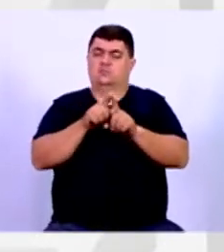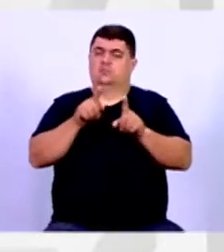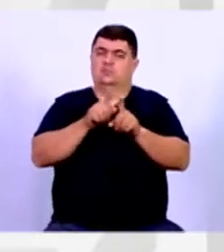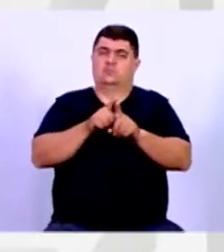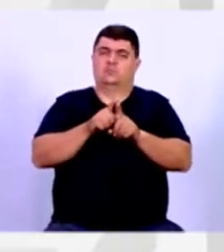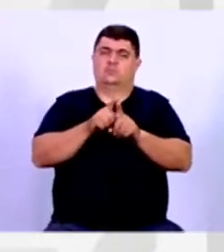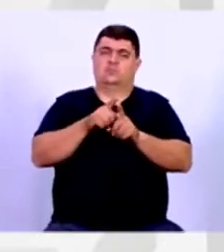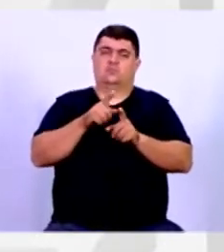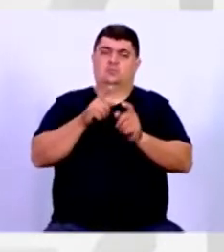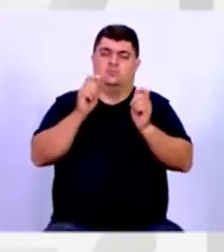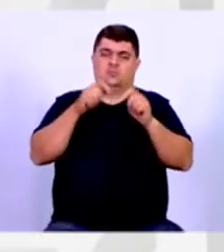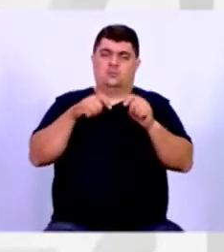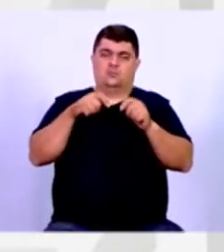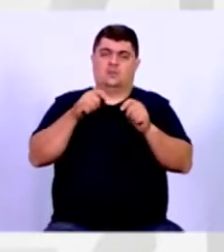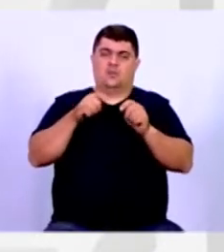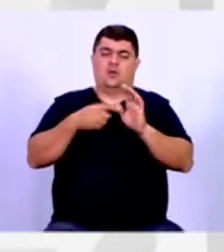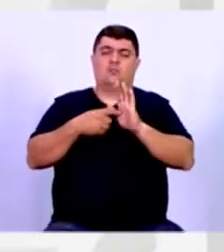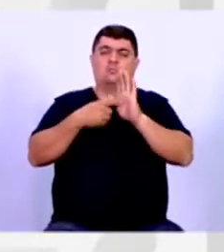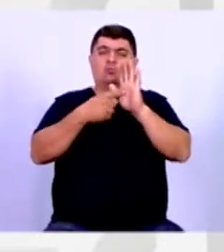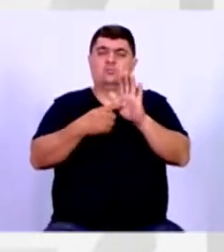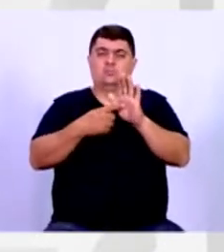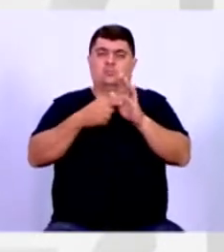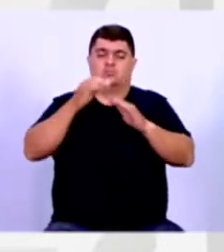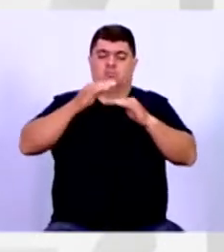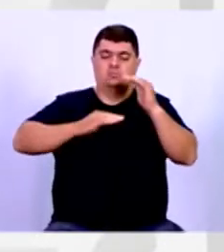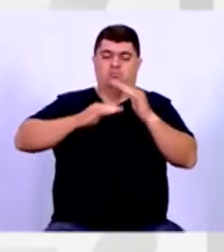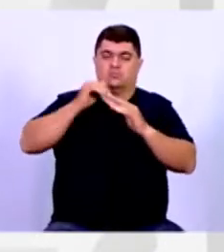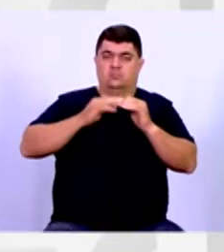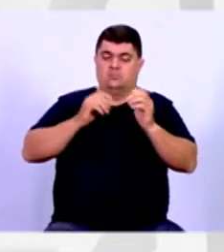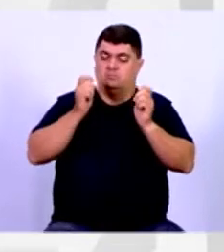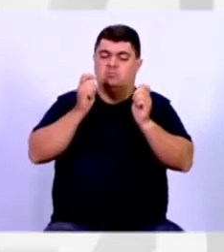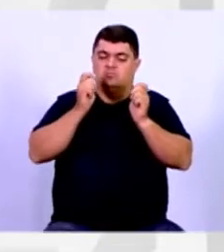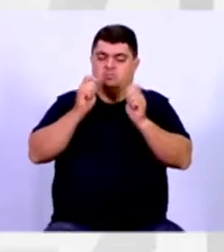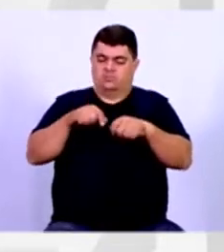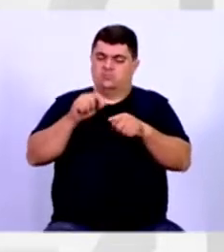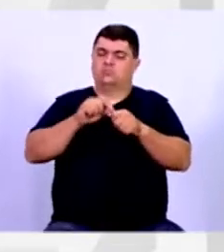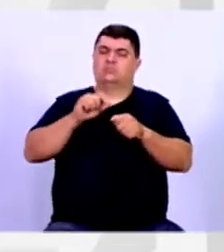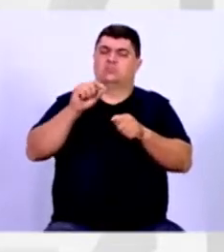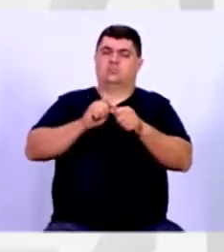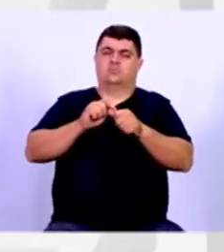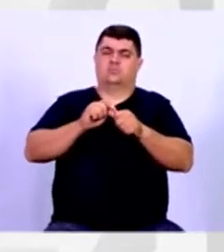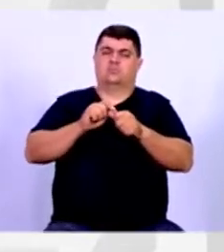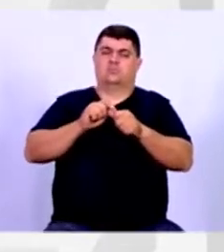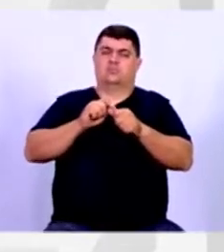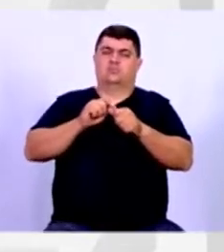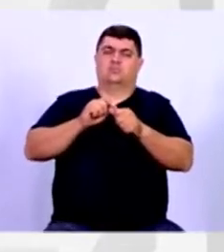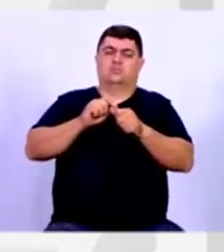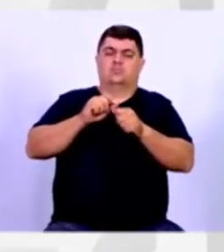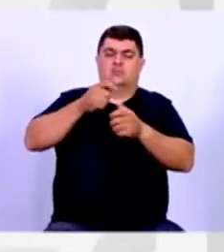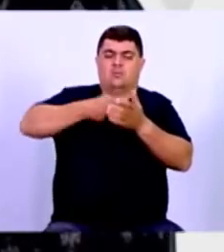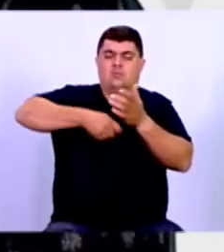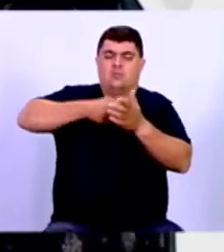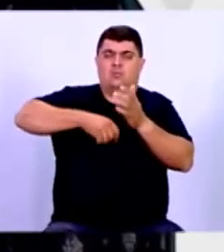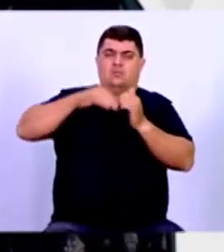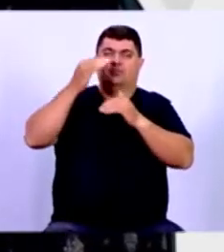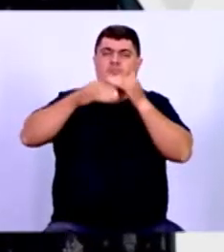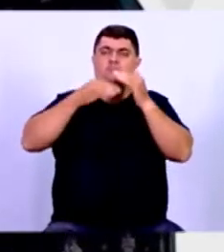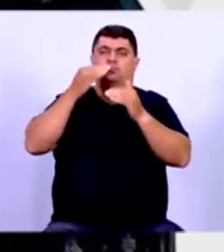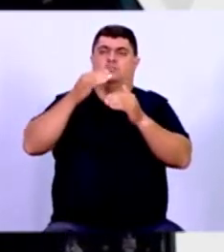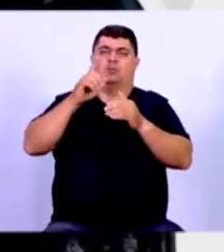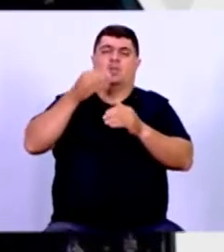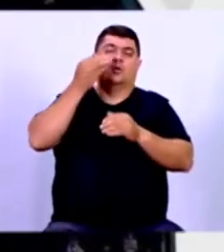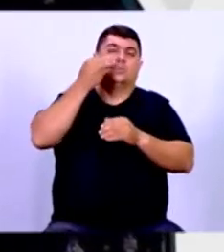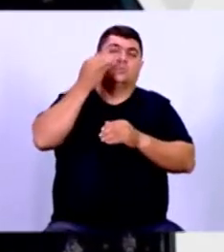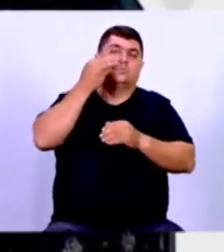aptidão ela pode revelar se aquele profissional ele tem condição de exercer aquilo com o maior empenho ou não. Esse